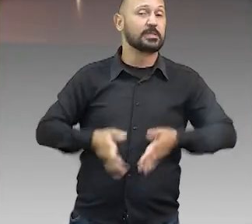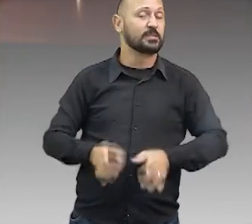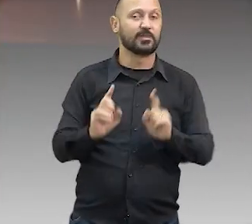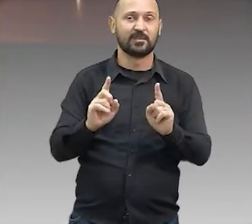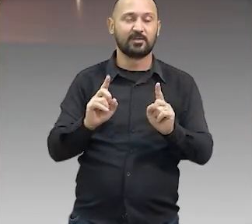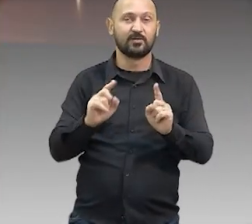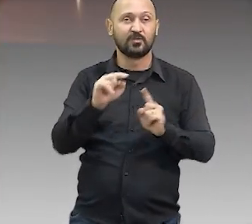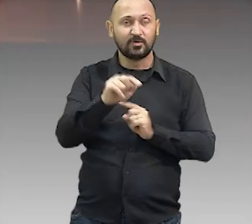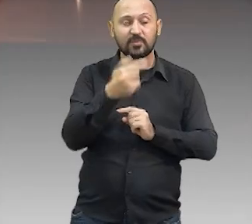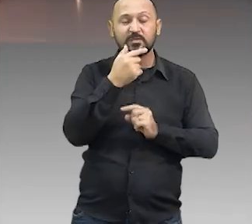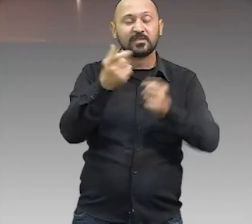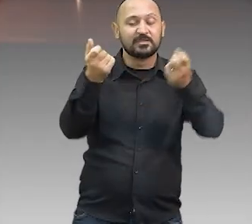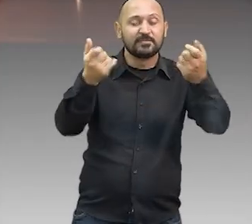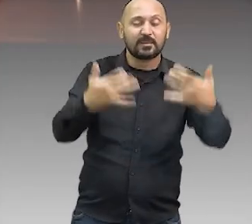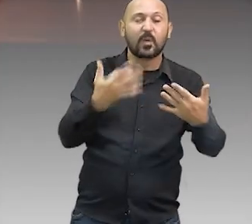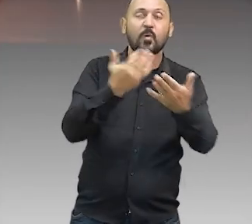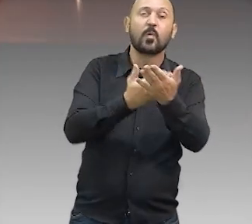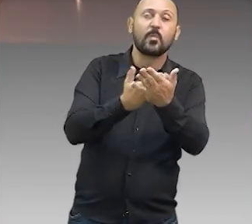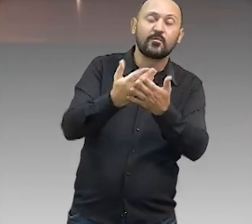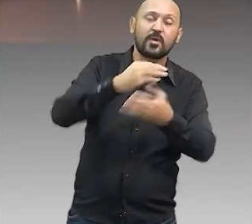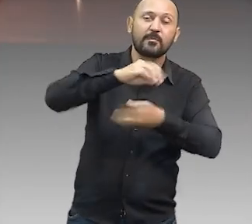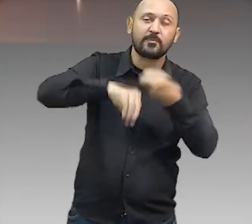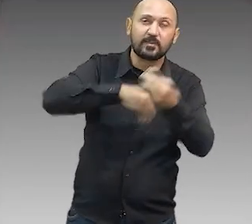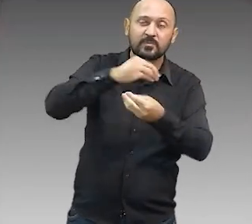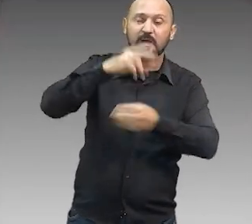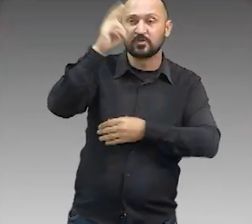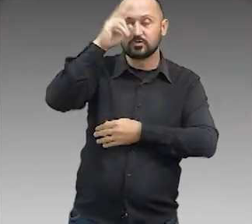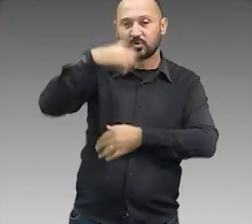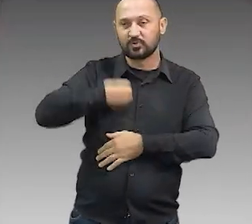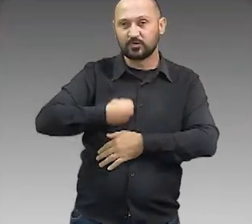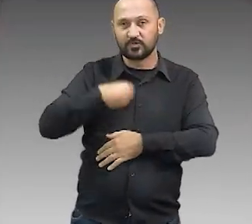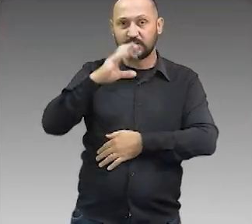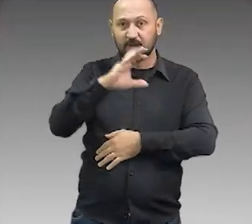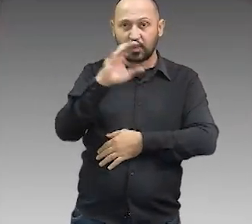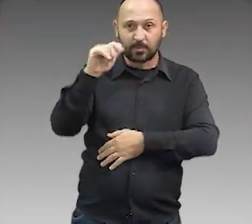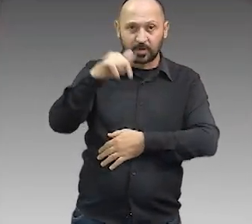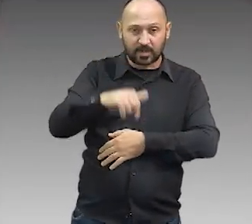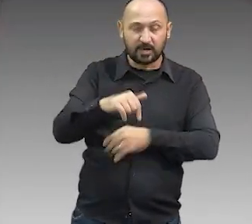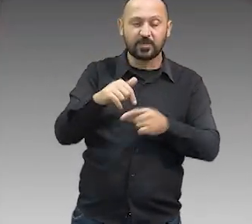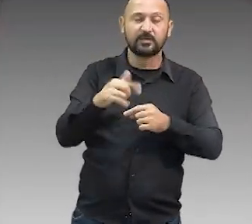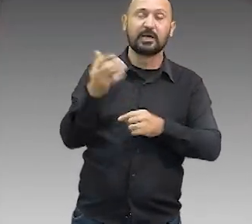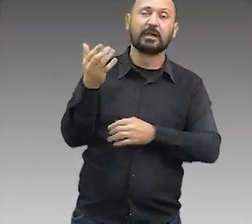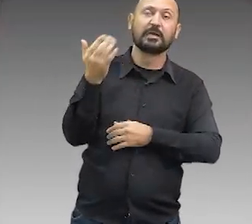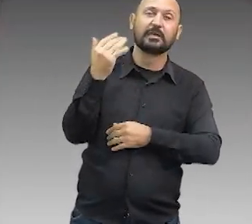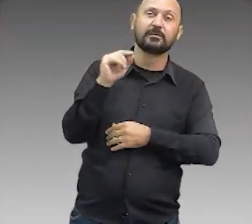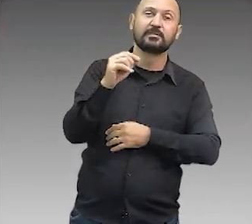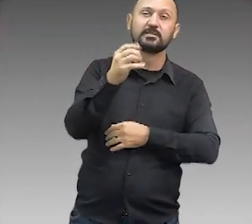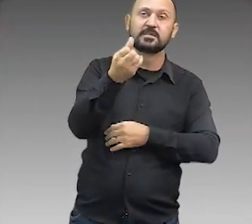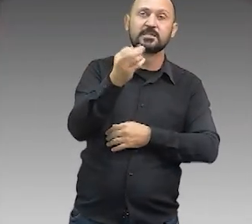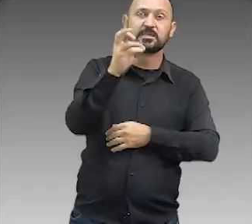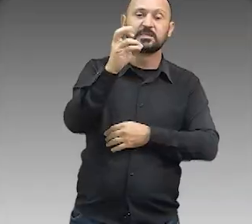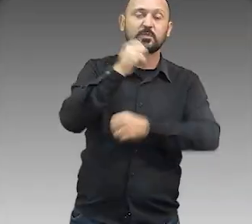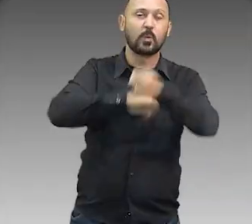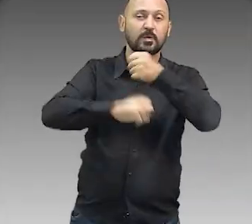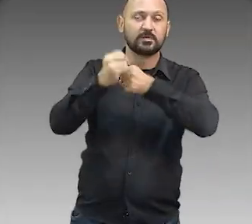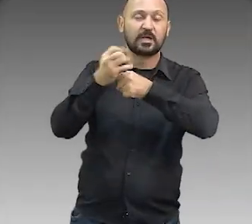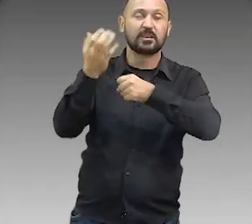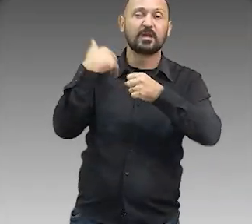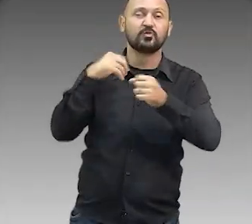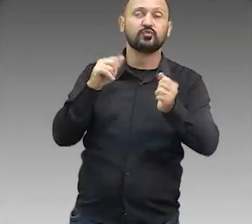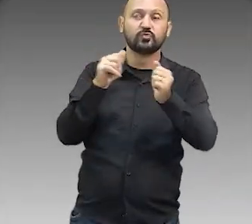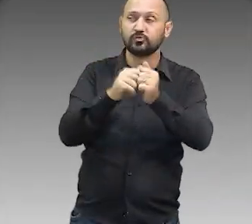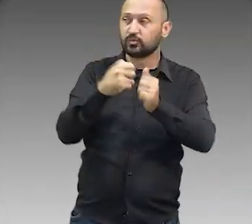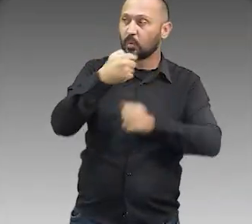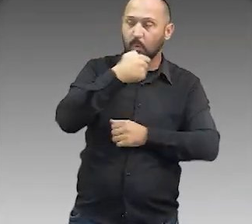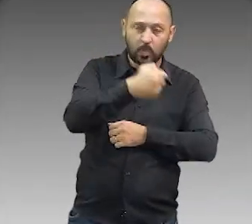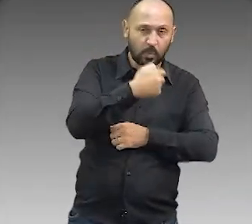aqui. Para o senhor contar como é que foi misturar essa sua história de vida em Campo Grande, né, naquela época, 65 anos atrás, com